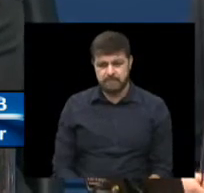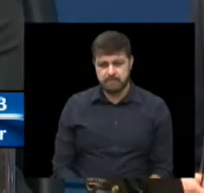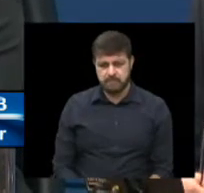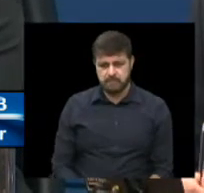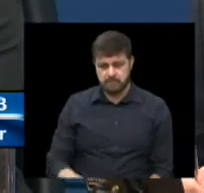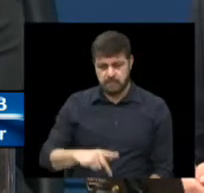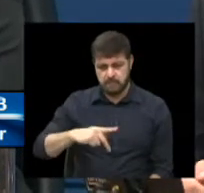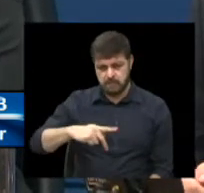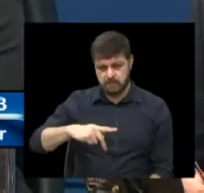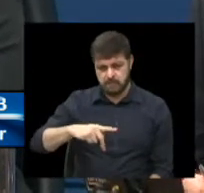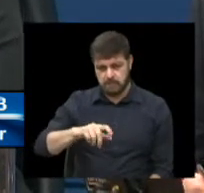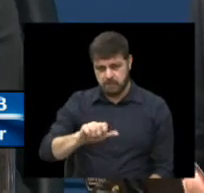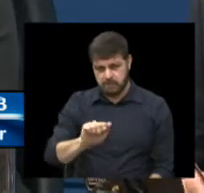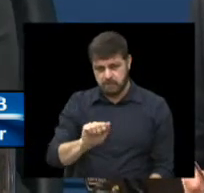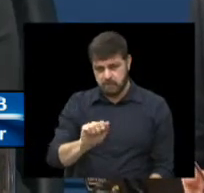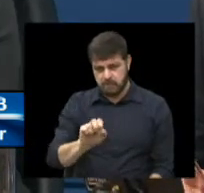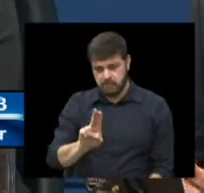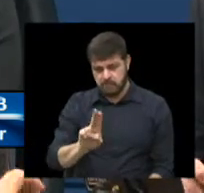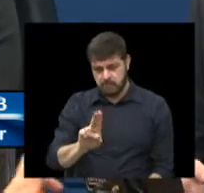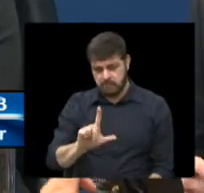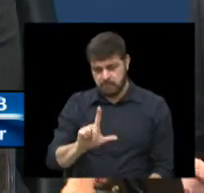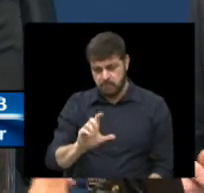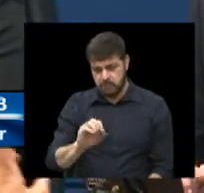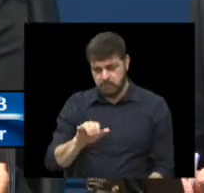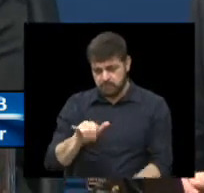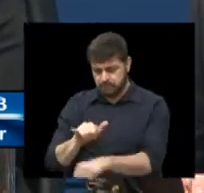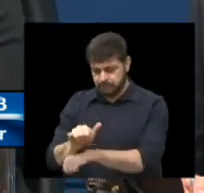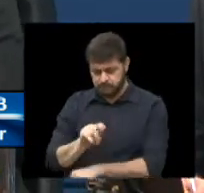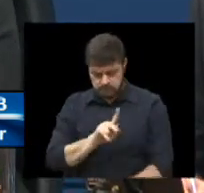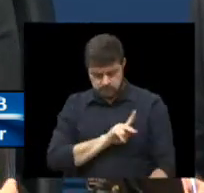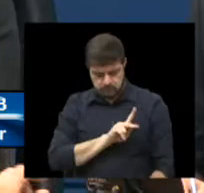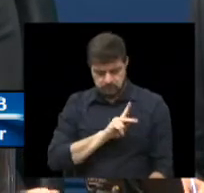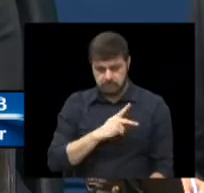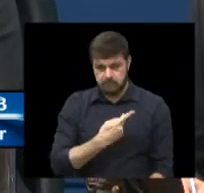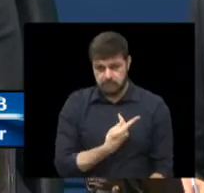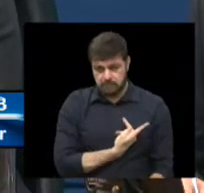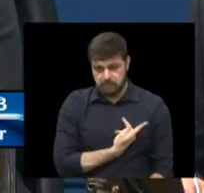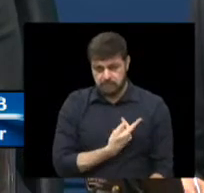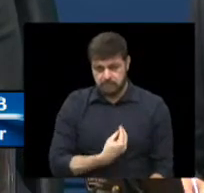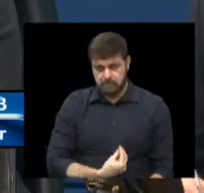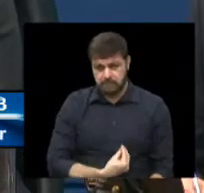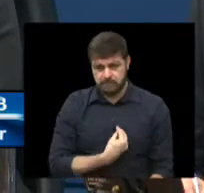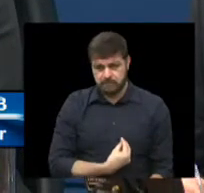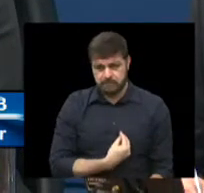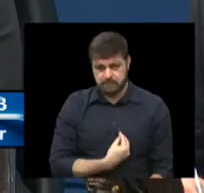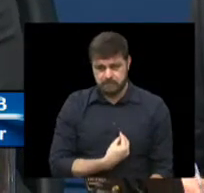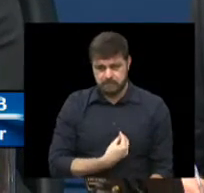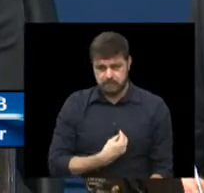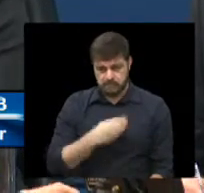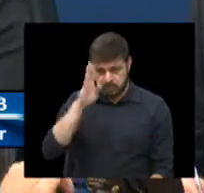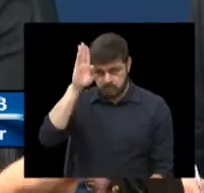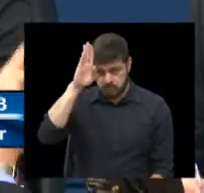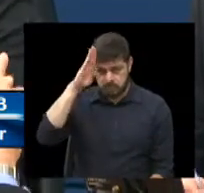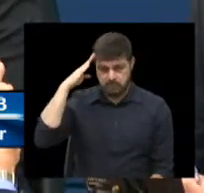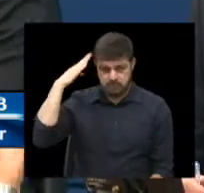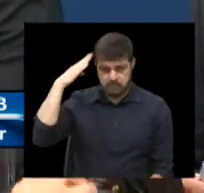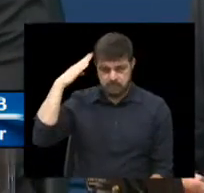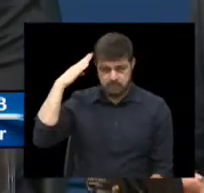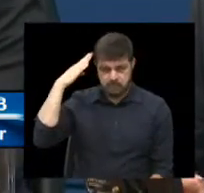Paulo Galtério, ausente. Paulo Haddad, presente. Pedro Tourinho,